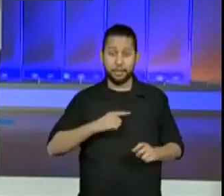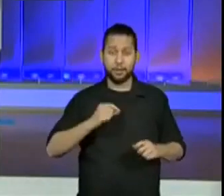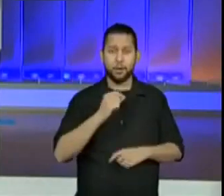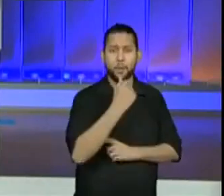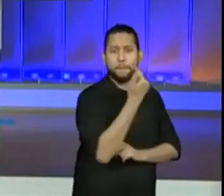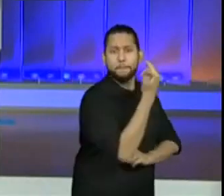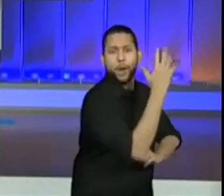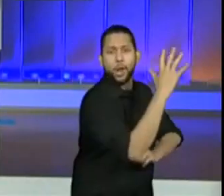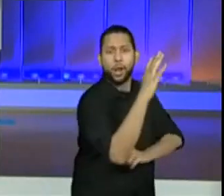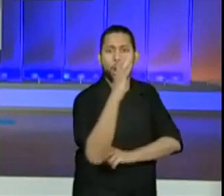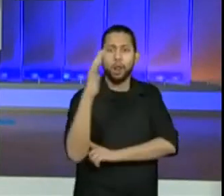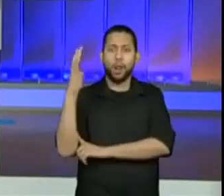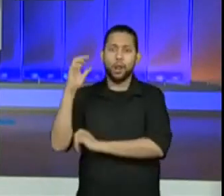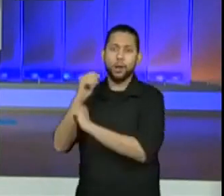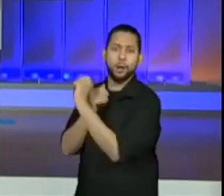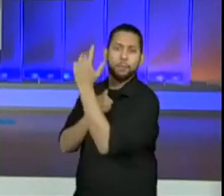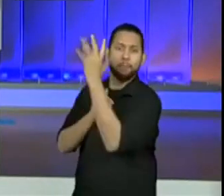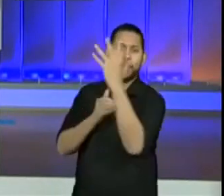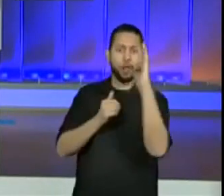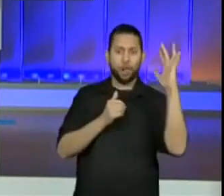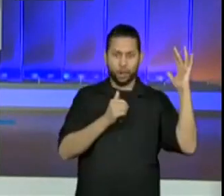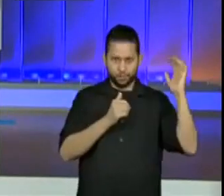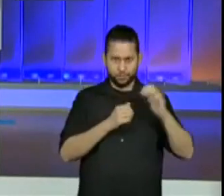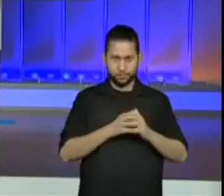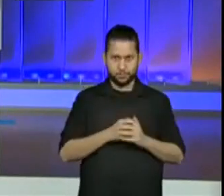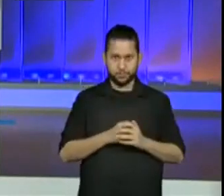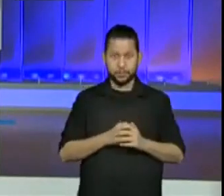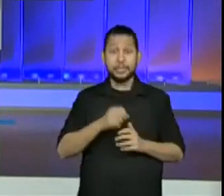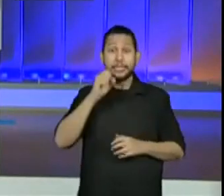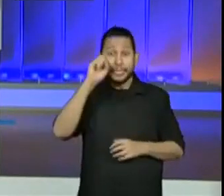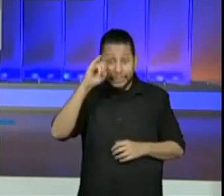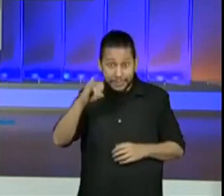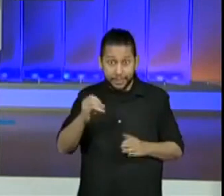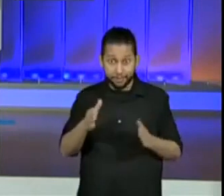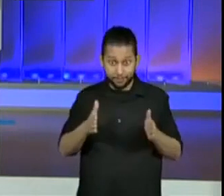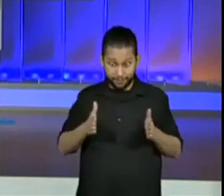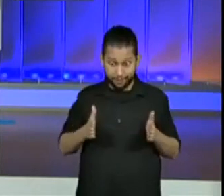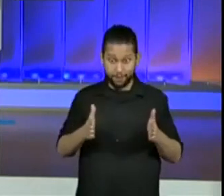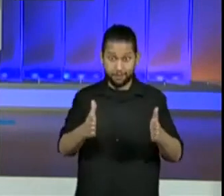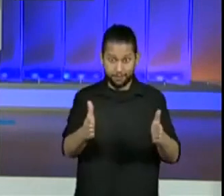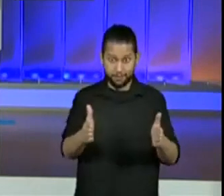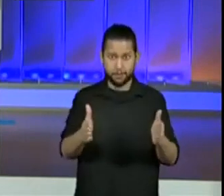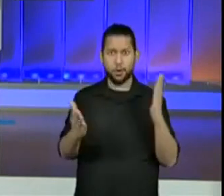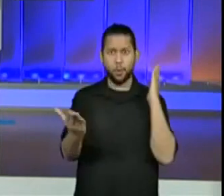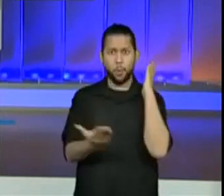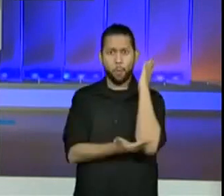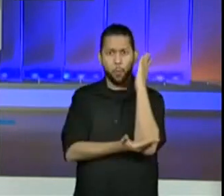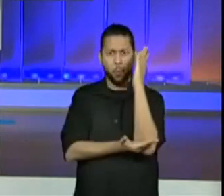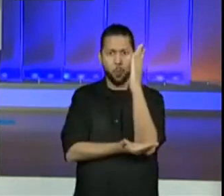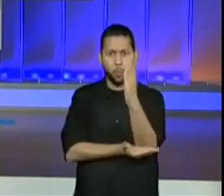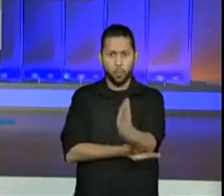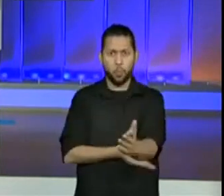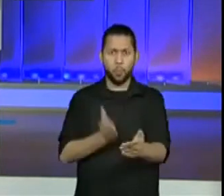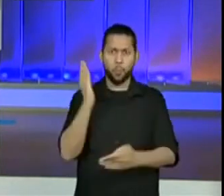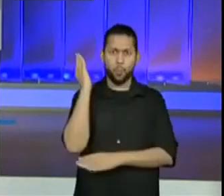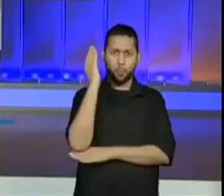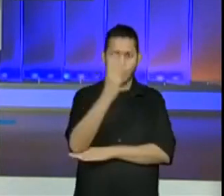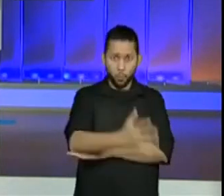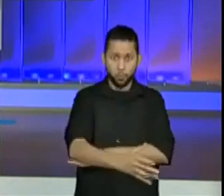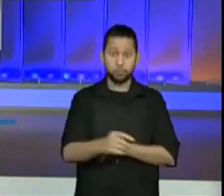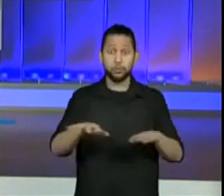é? Fazem com que essas matas deixem de existir em muitas localidades. E como os